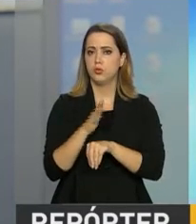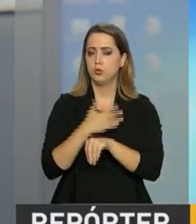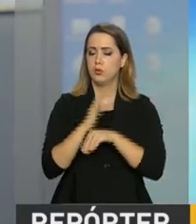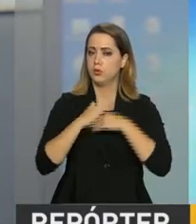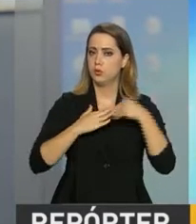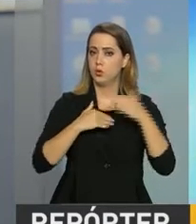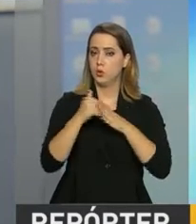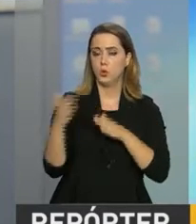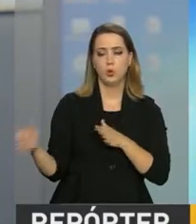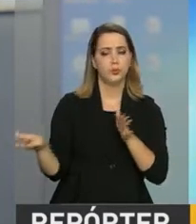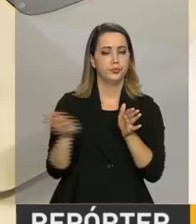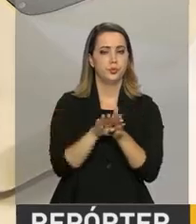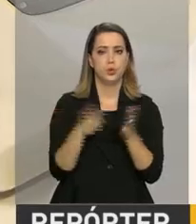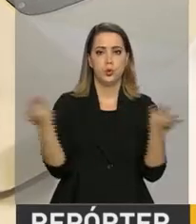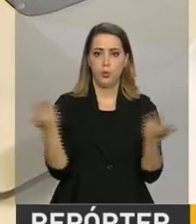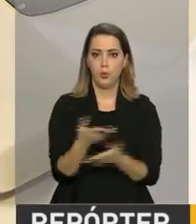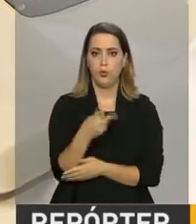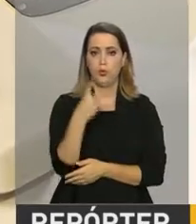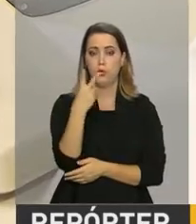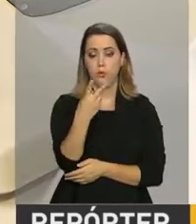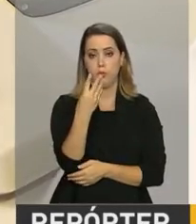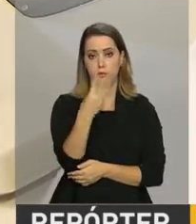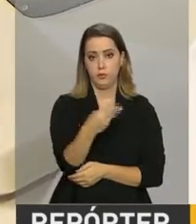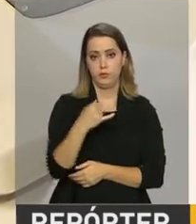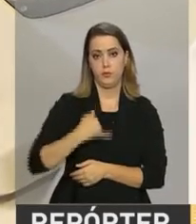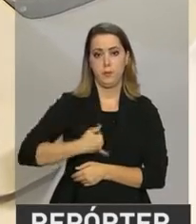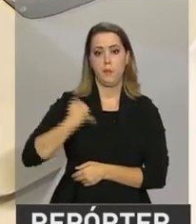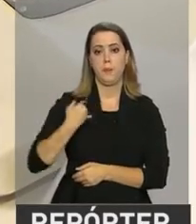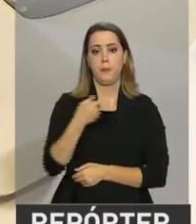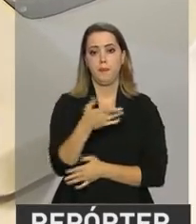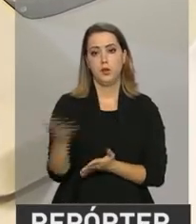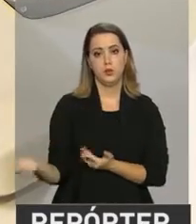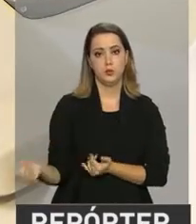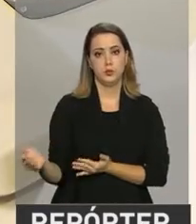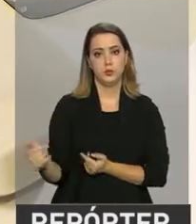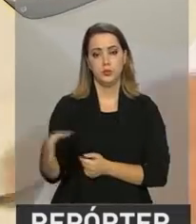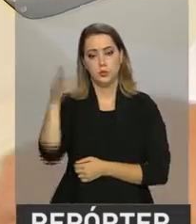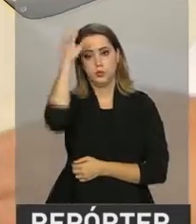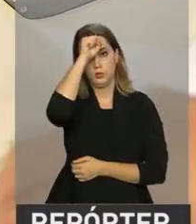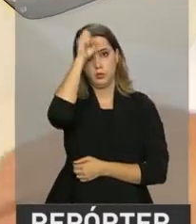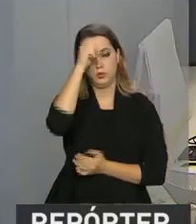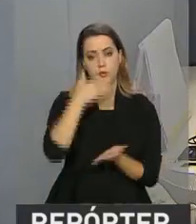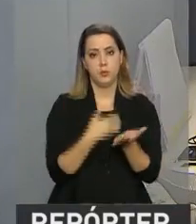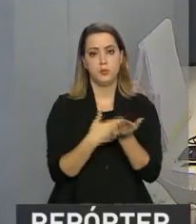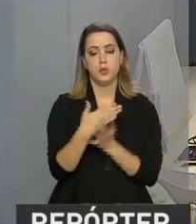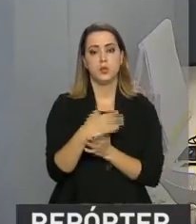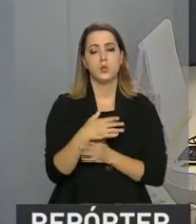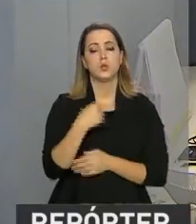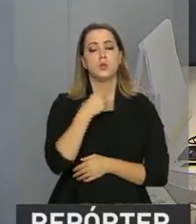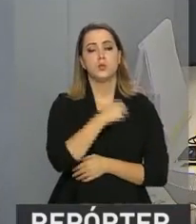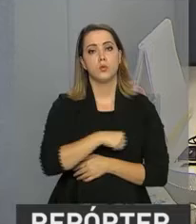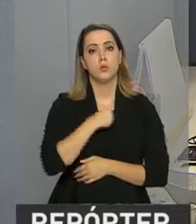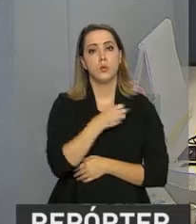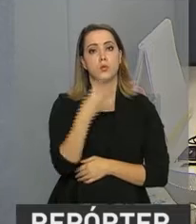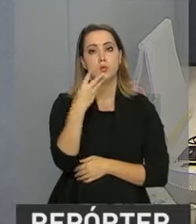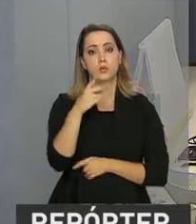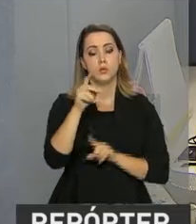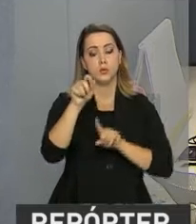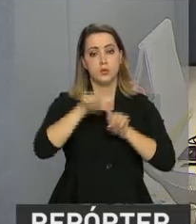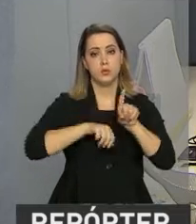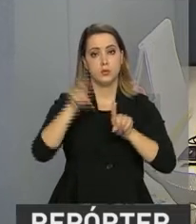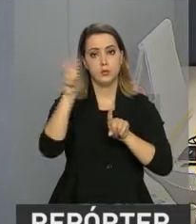agora aos 23 anos ela participa do programa jovem aprendiz e desde agosto trabalha três vezes por semana